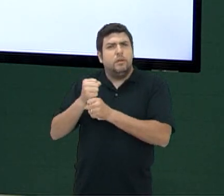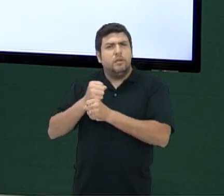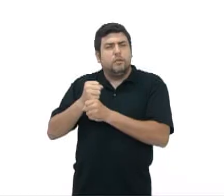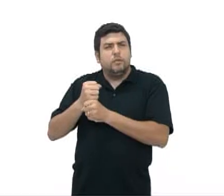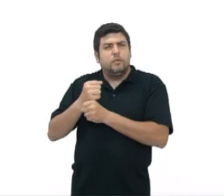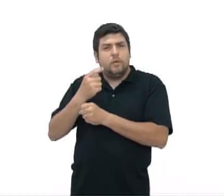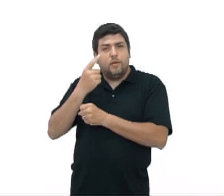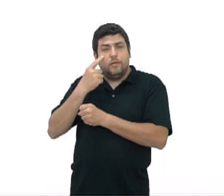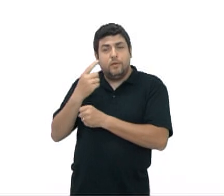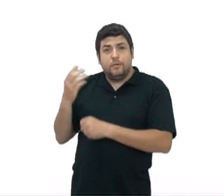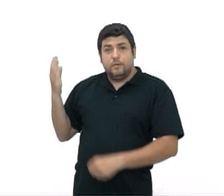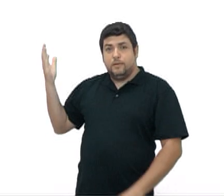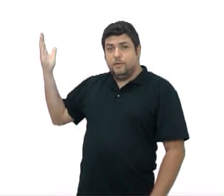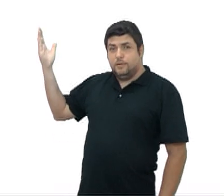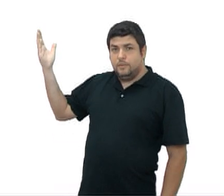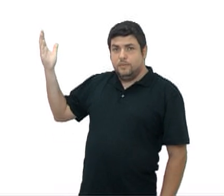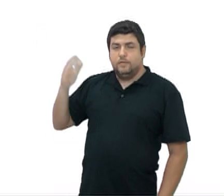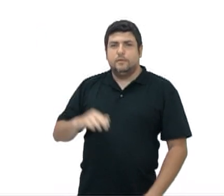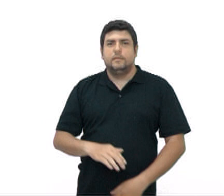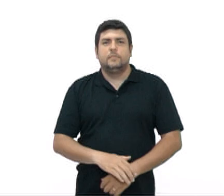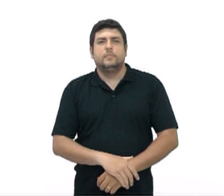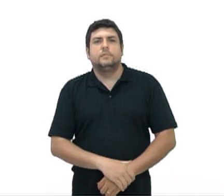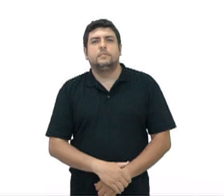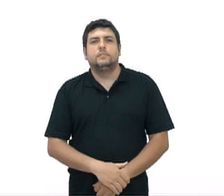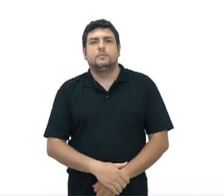a temperatura em Celsius, mais